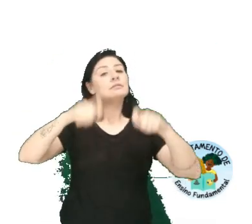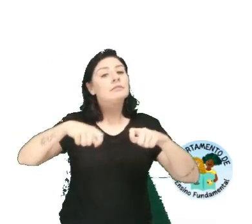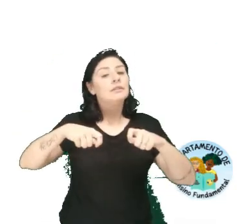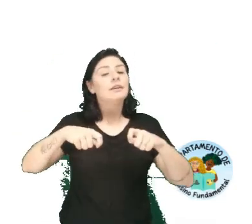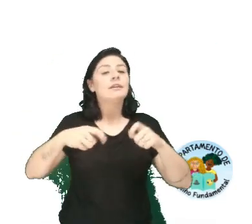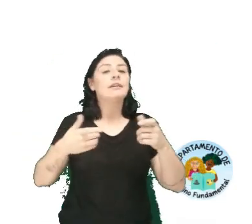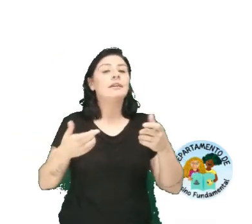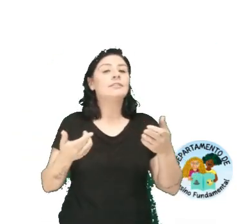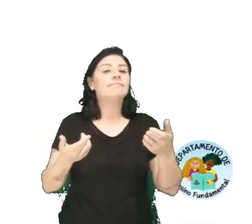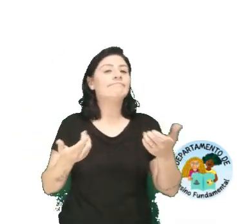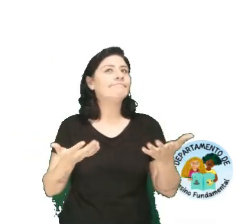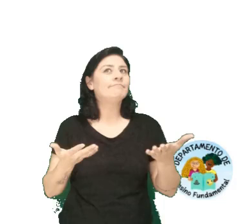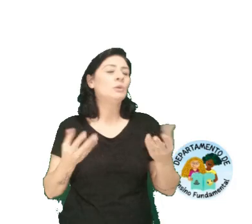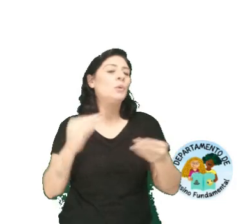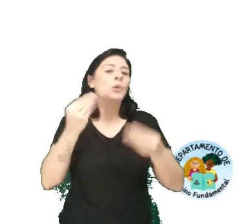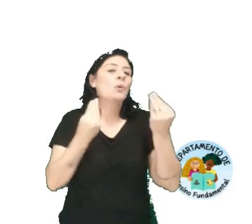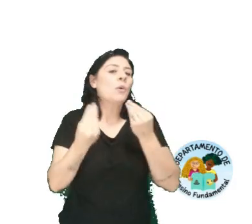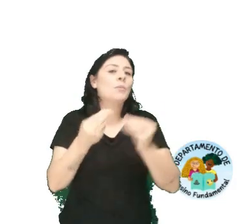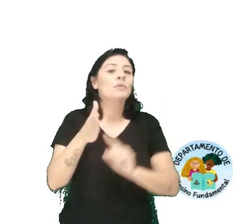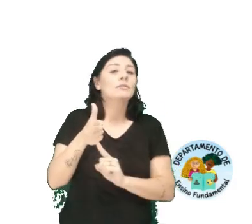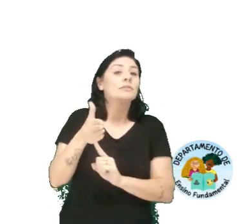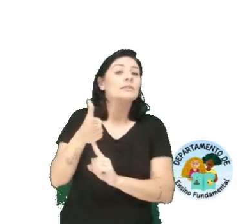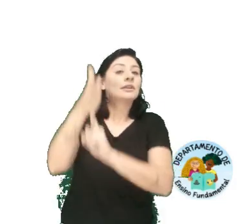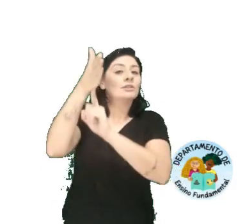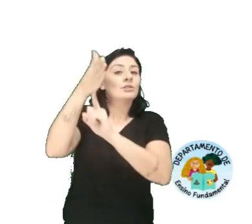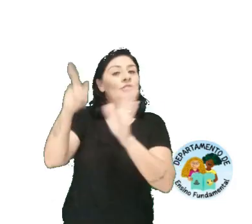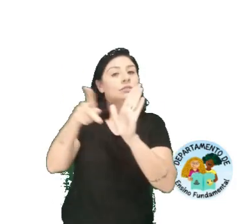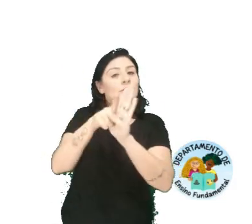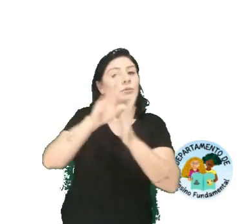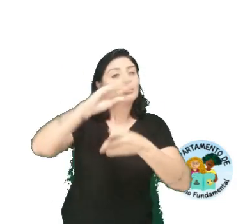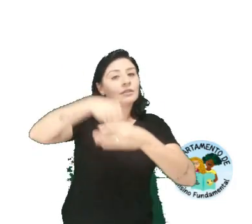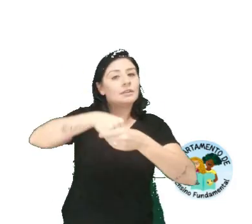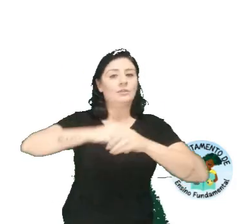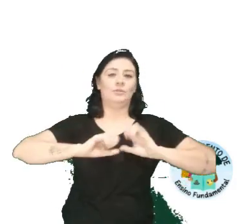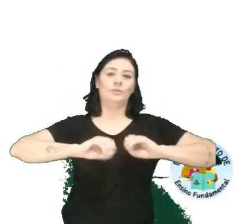inserir a tecnologia na educação.